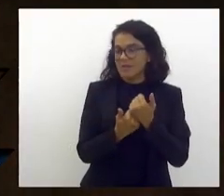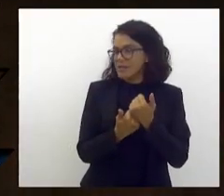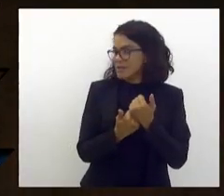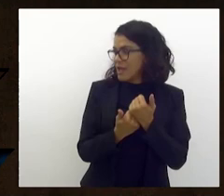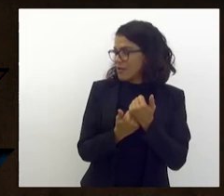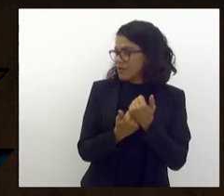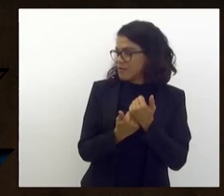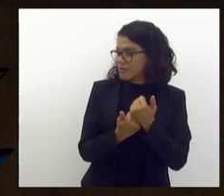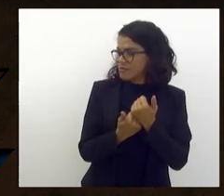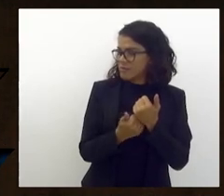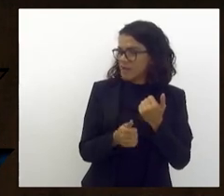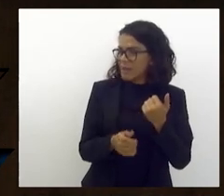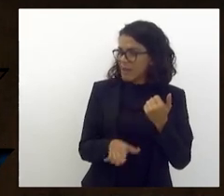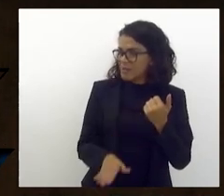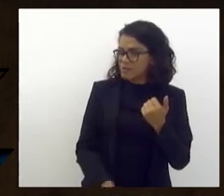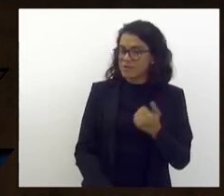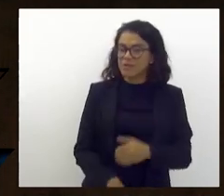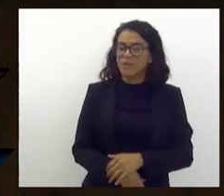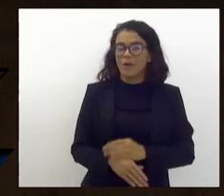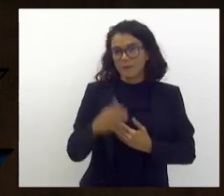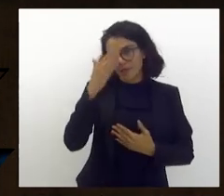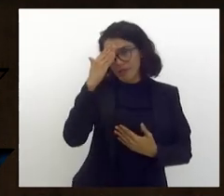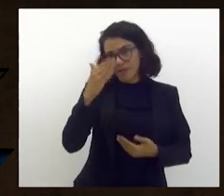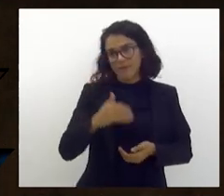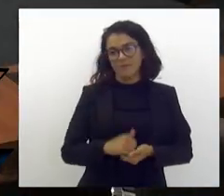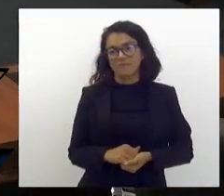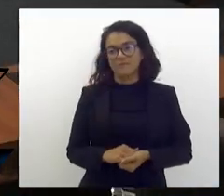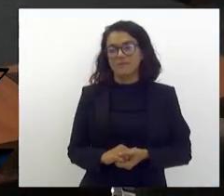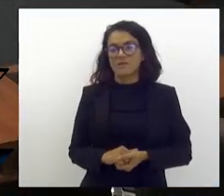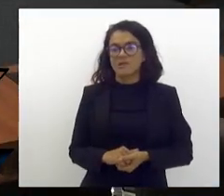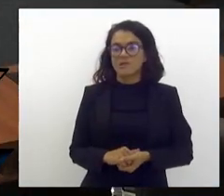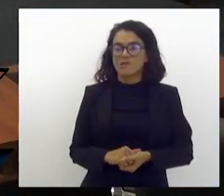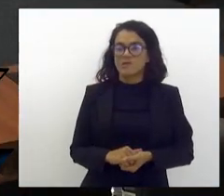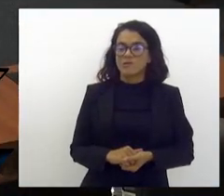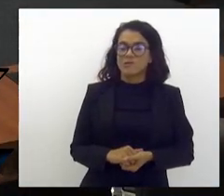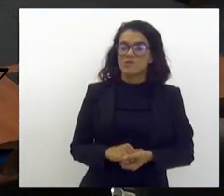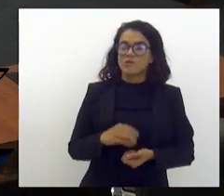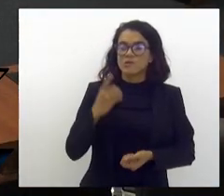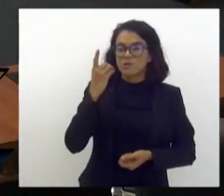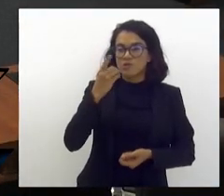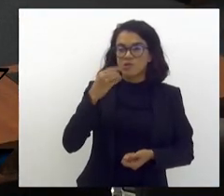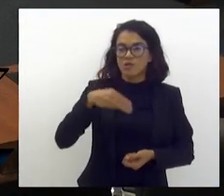de toda a sociedade fluminense. Obrigada, presidenta. Deputado Carlos Mink.